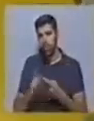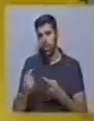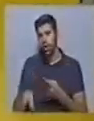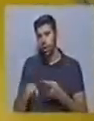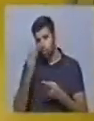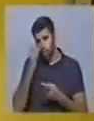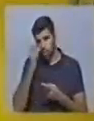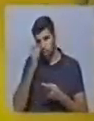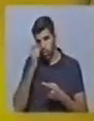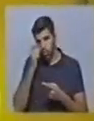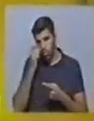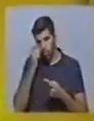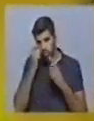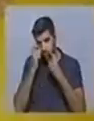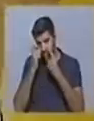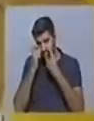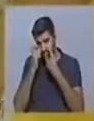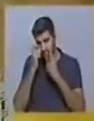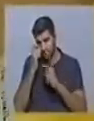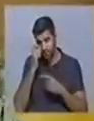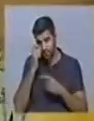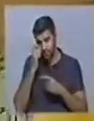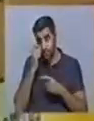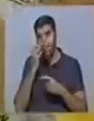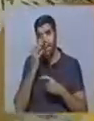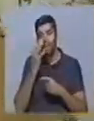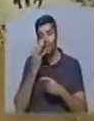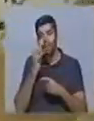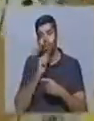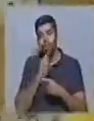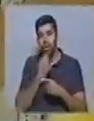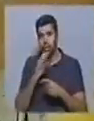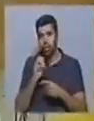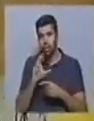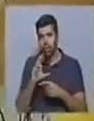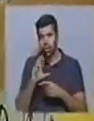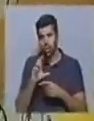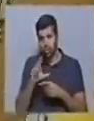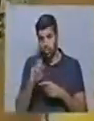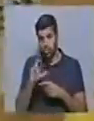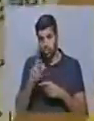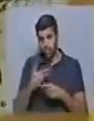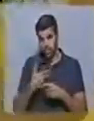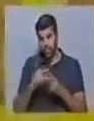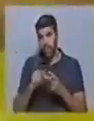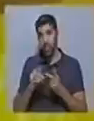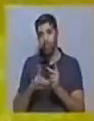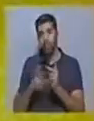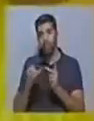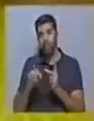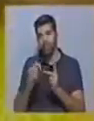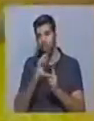uns óculos de... Uns lápis com o código, já da Colored. Sim. E um livro também